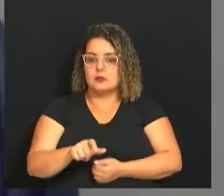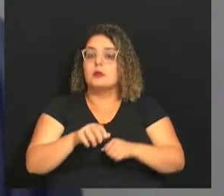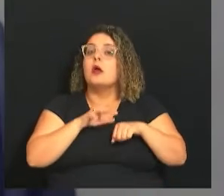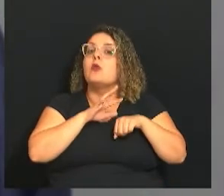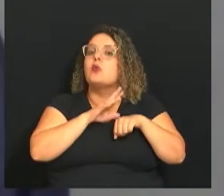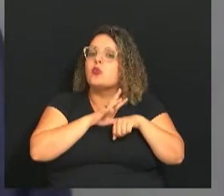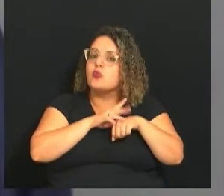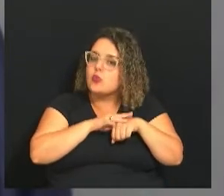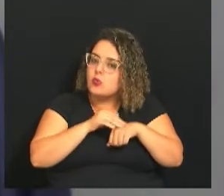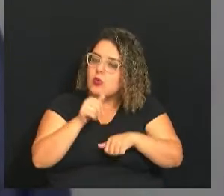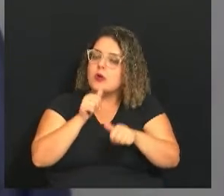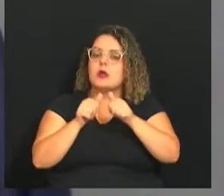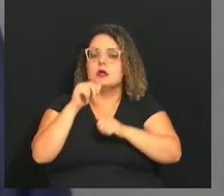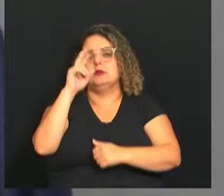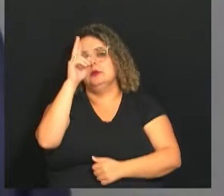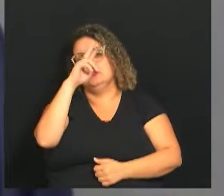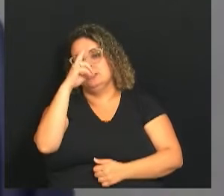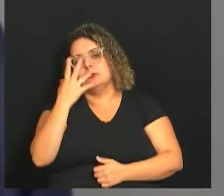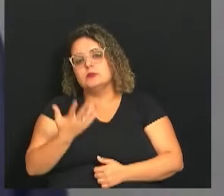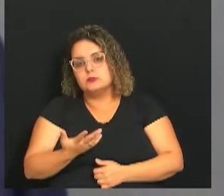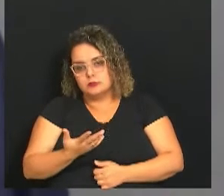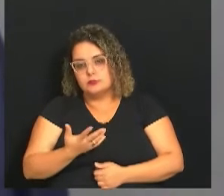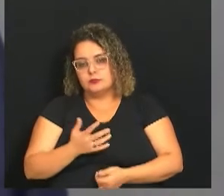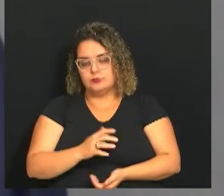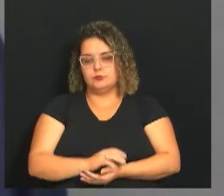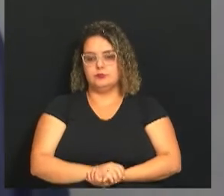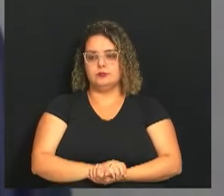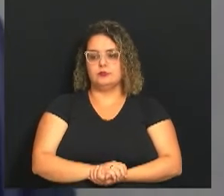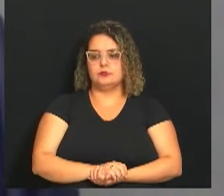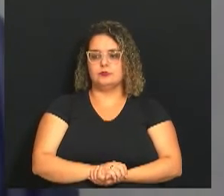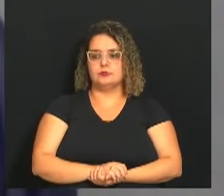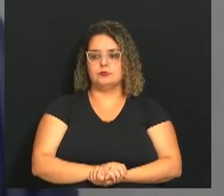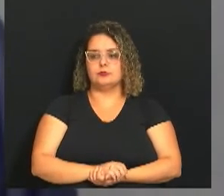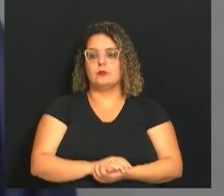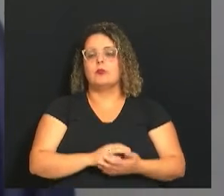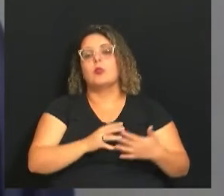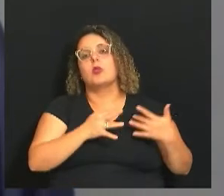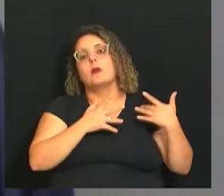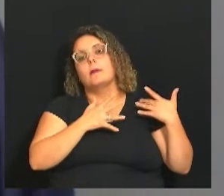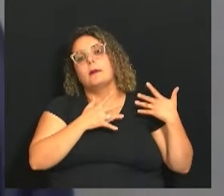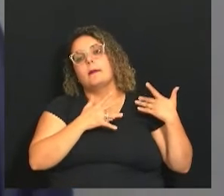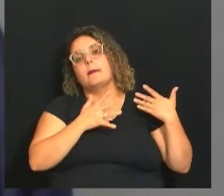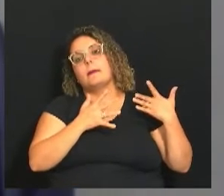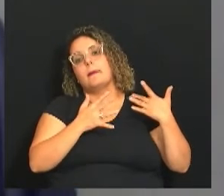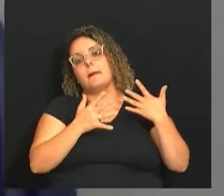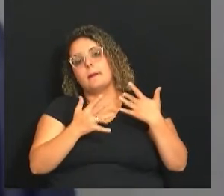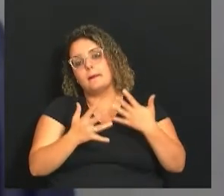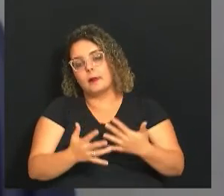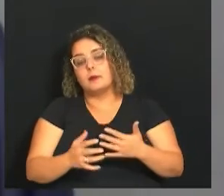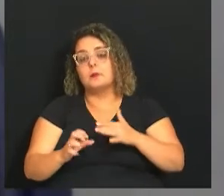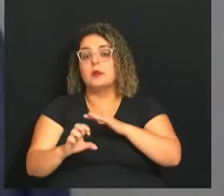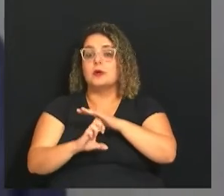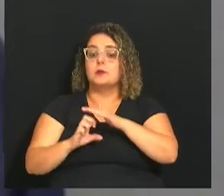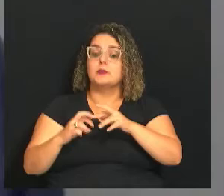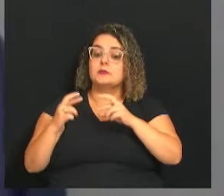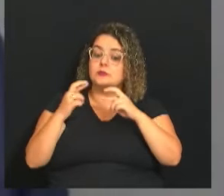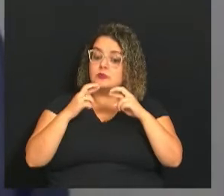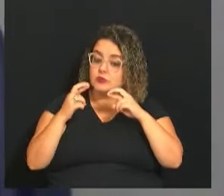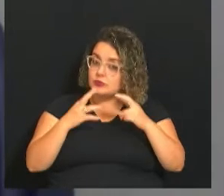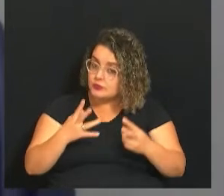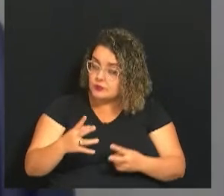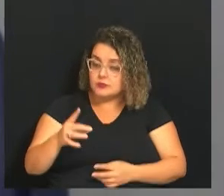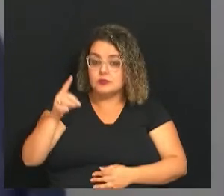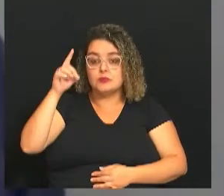os indícios que ele vai dando ao longo do tempo, a empresa precisa fazer essa verificação diária